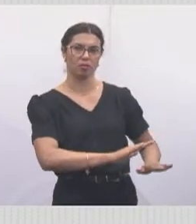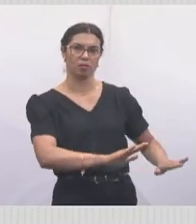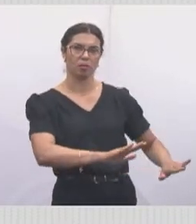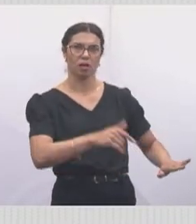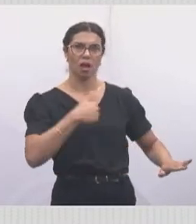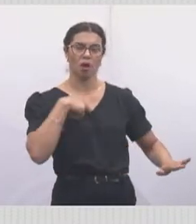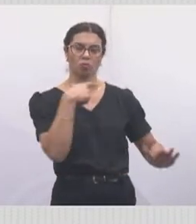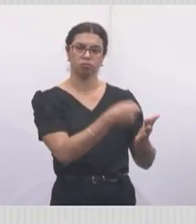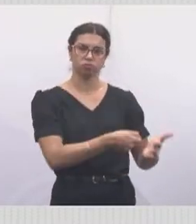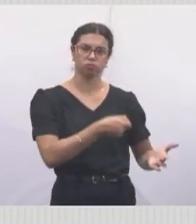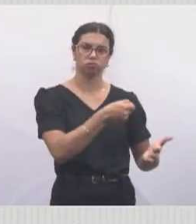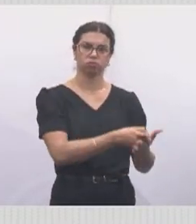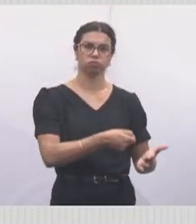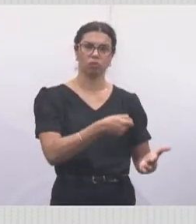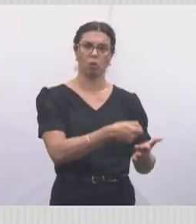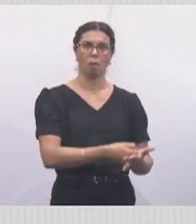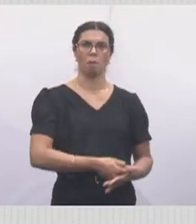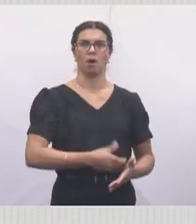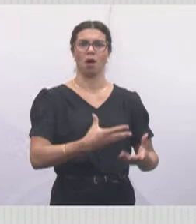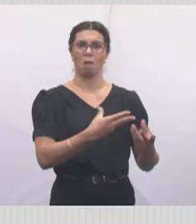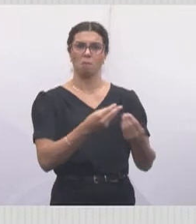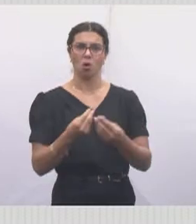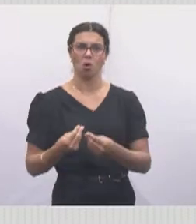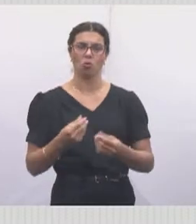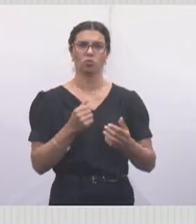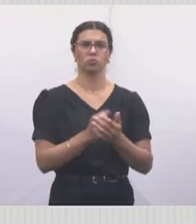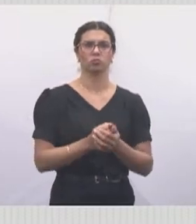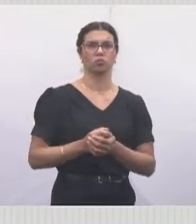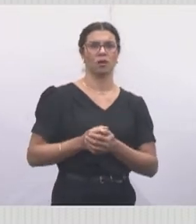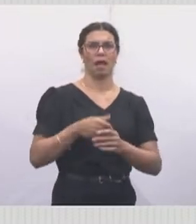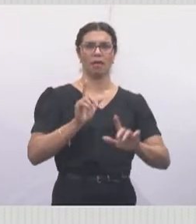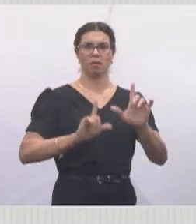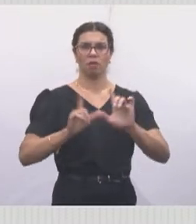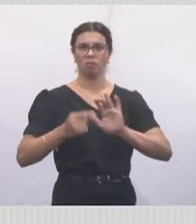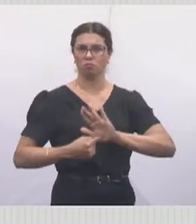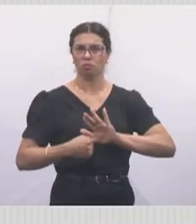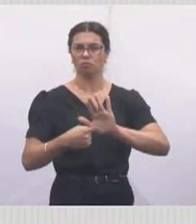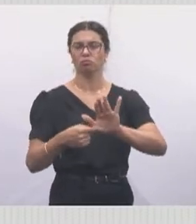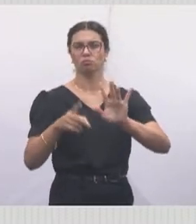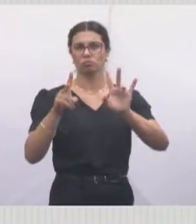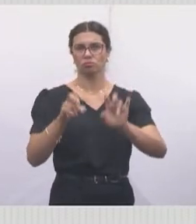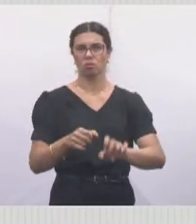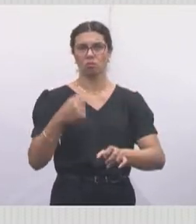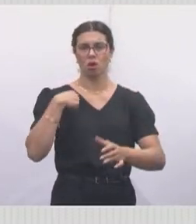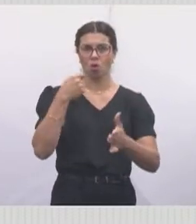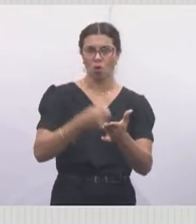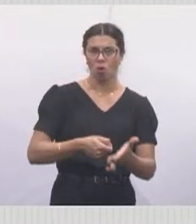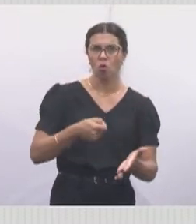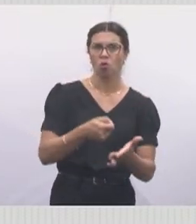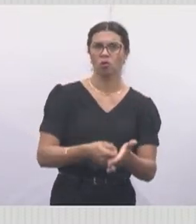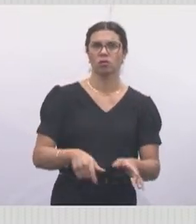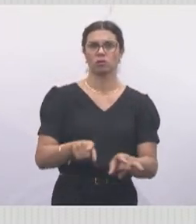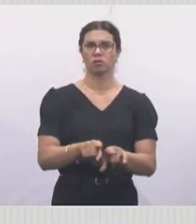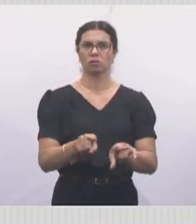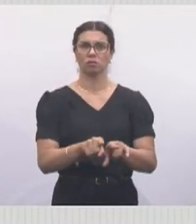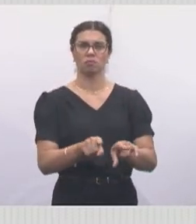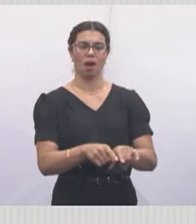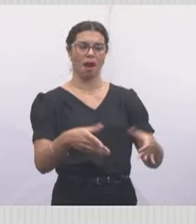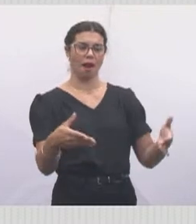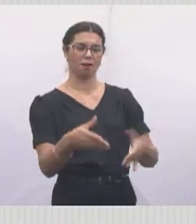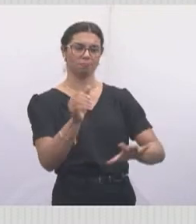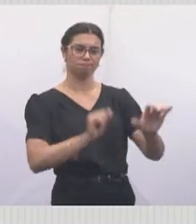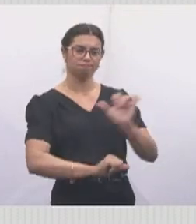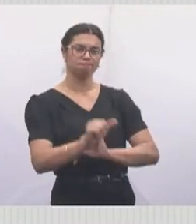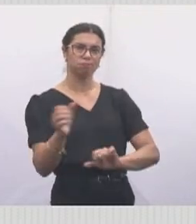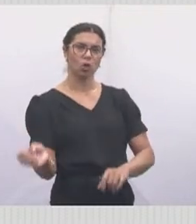reivindicação, foi alvo de matéria na TV e a gente também, enquanto vereador, cobrando, né, tá feito aqui toda a